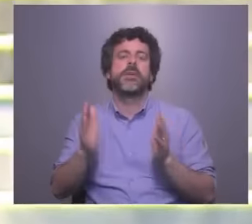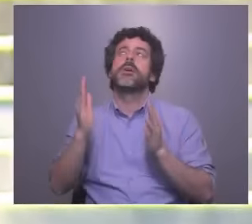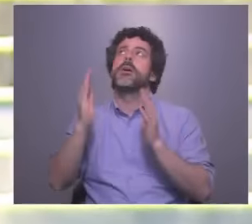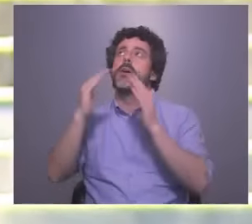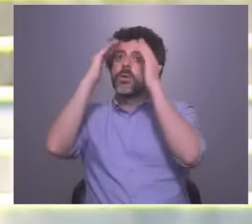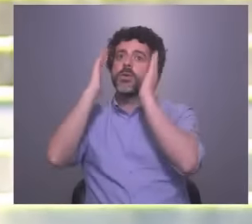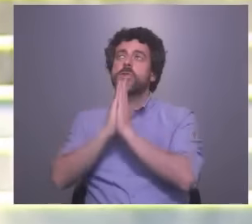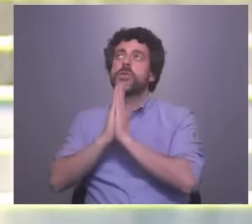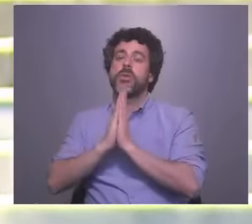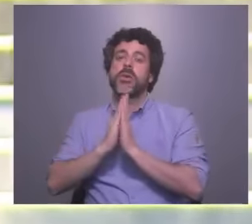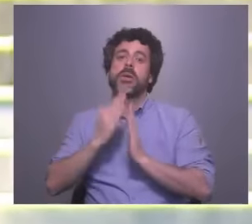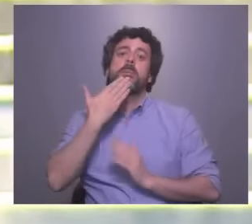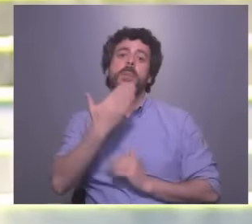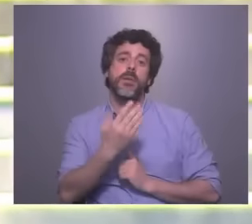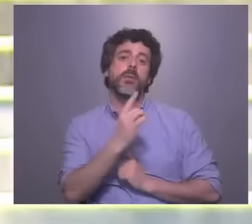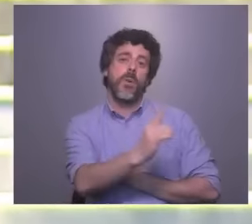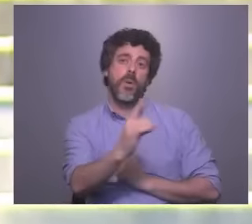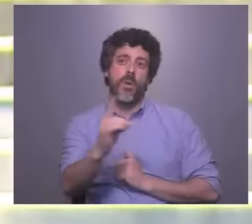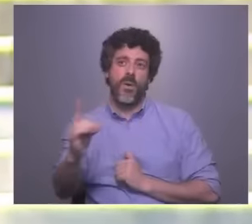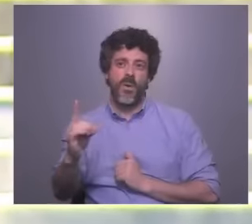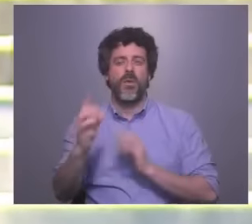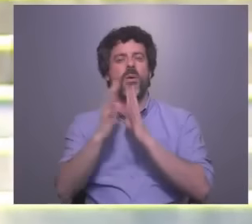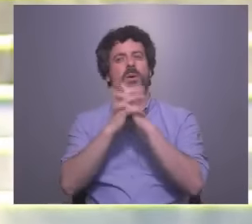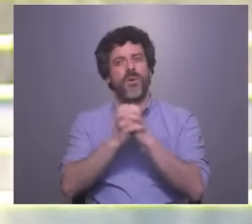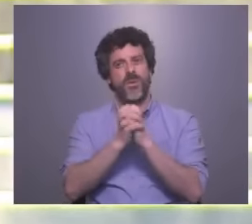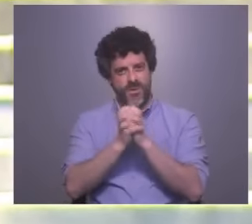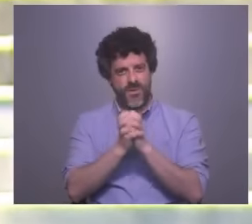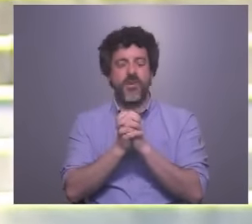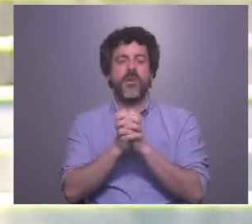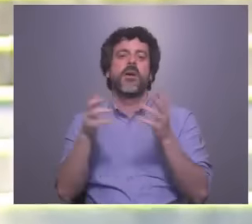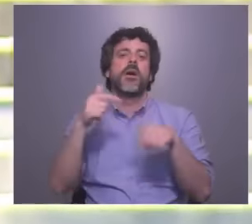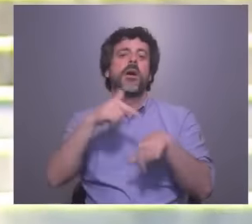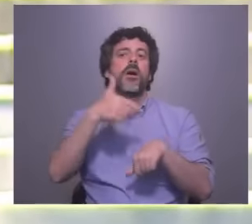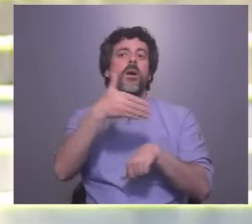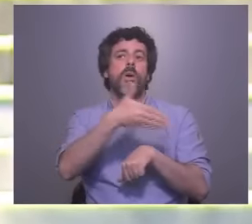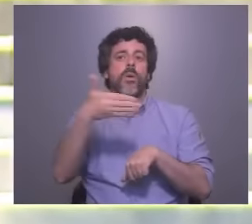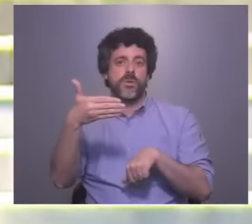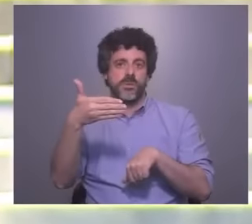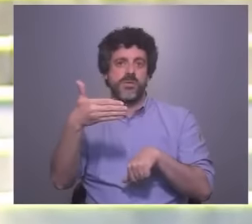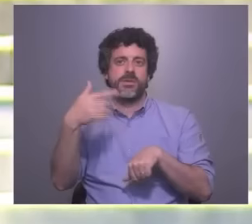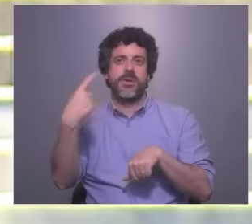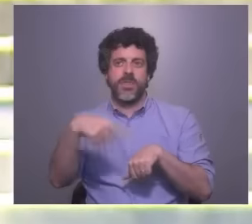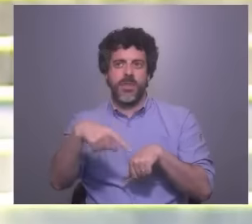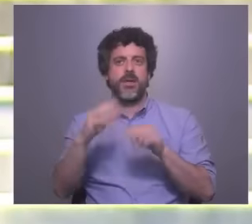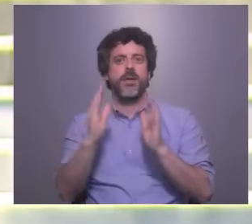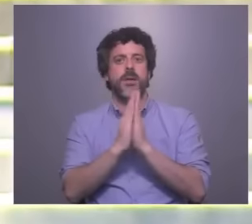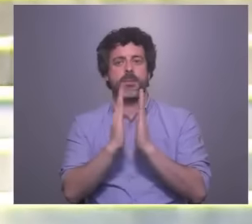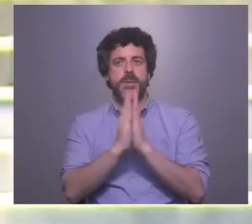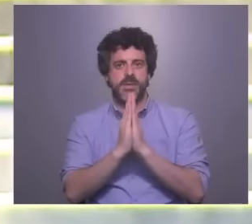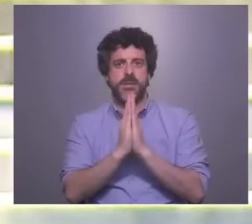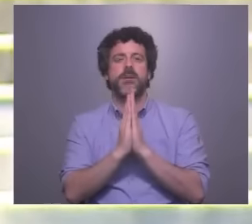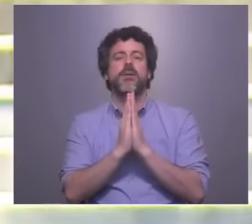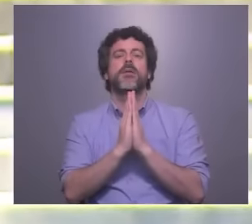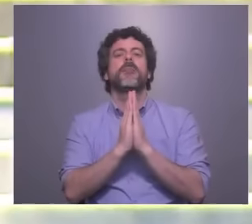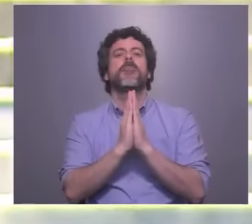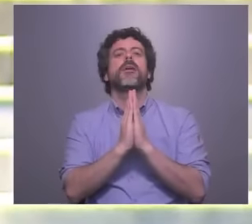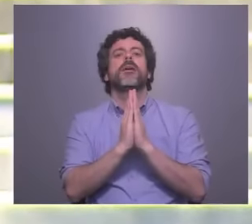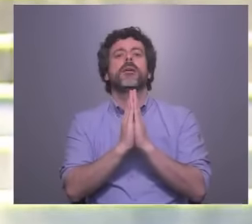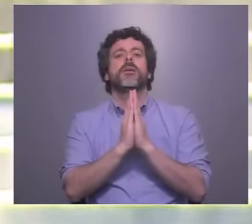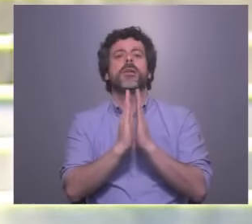lembramos que no próximo sábado, 3 de agosto, é primeiro sábado do mês e, por isso, faremos a